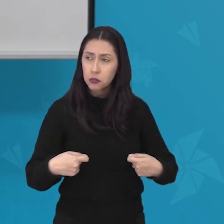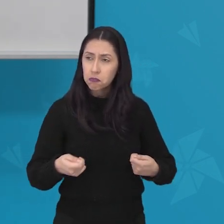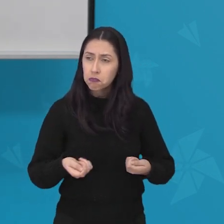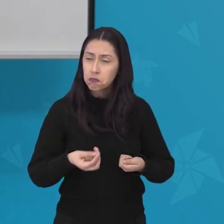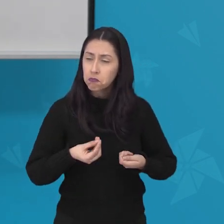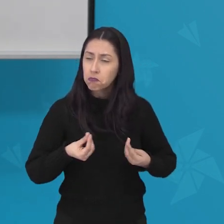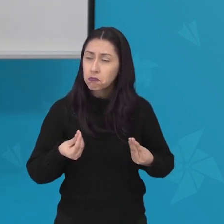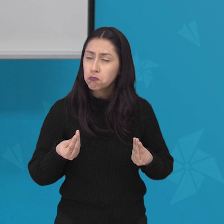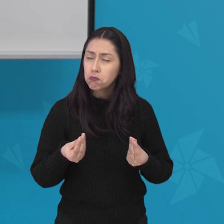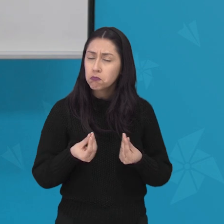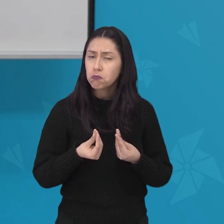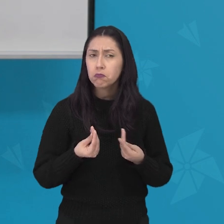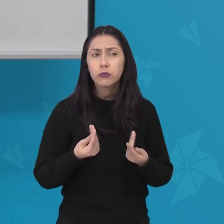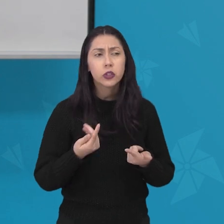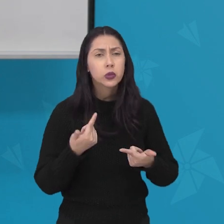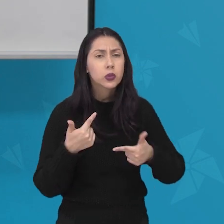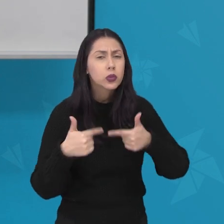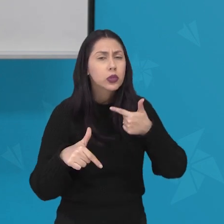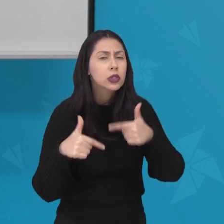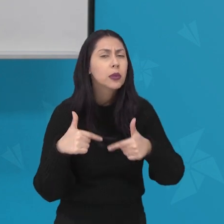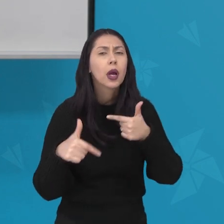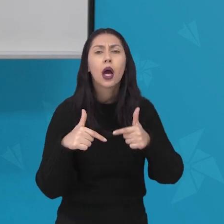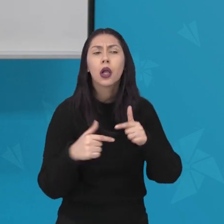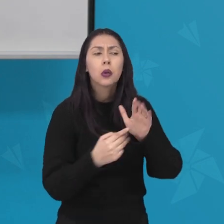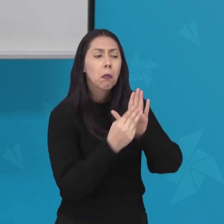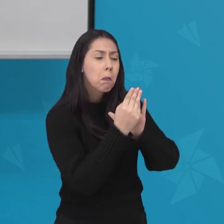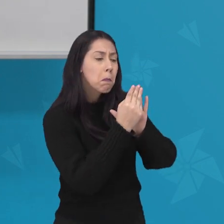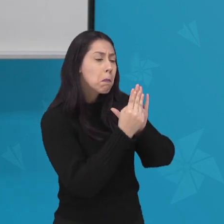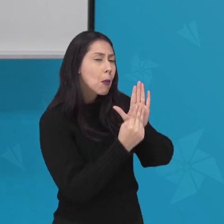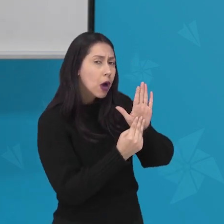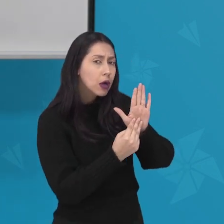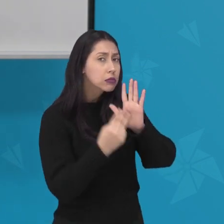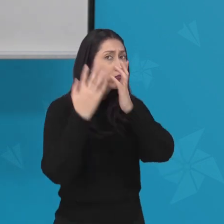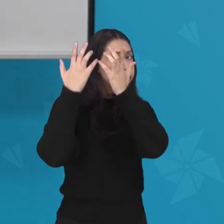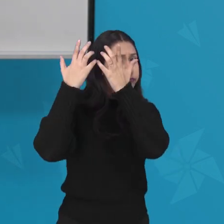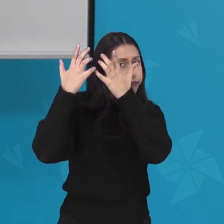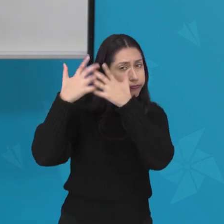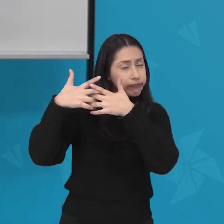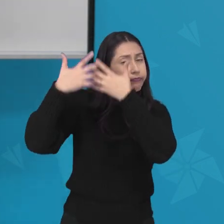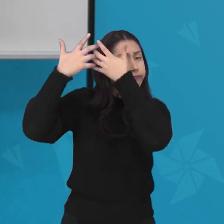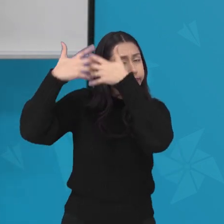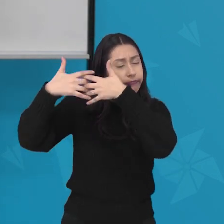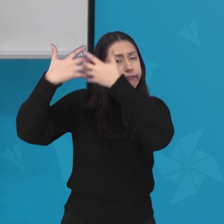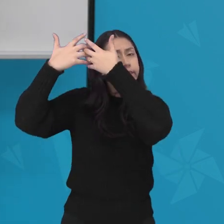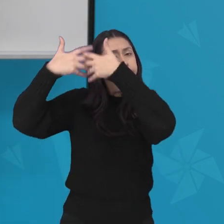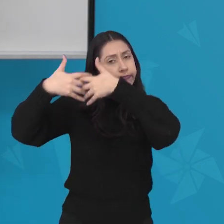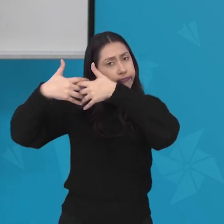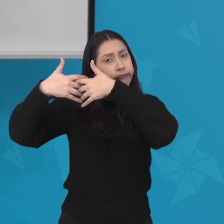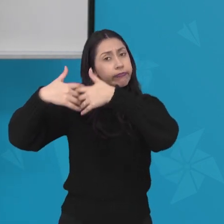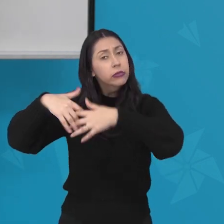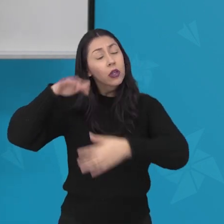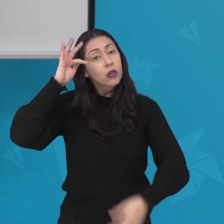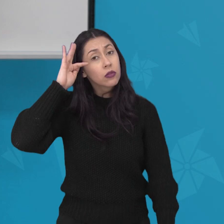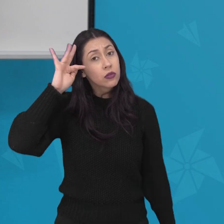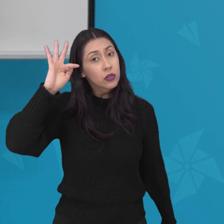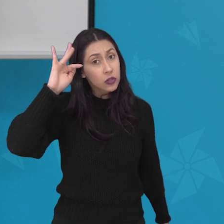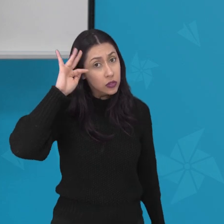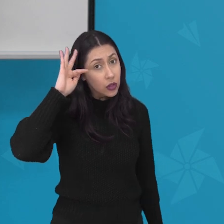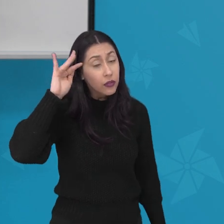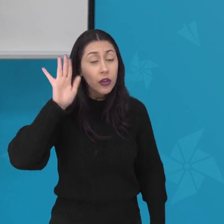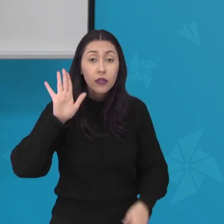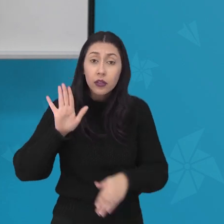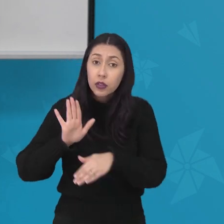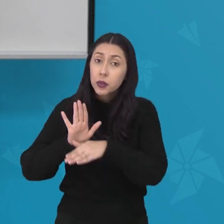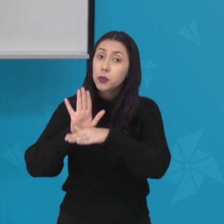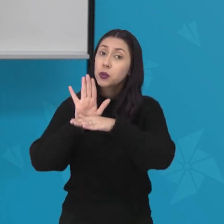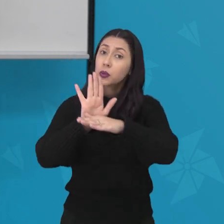certo tipo de trabalho, de método de reflexão que a filosofia vai